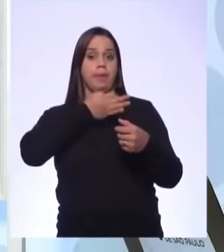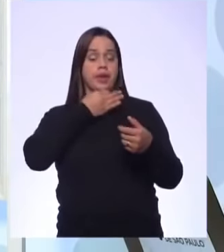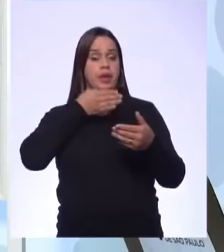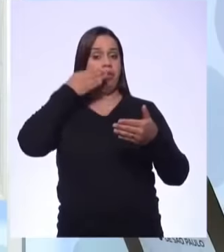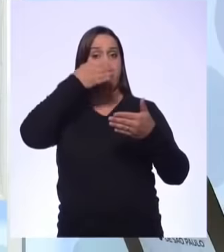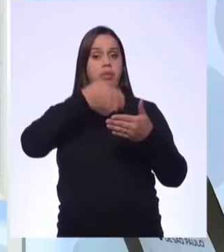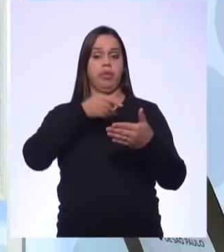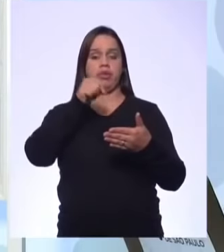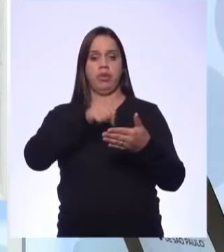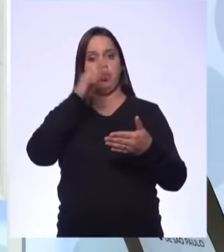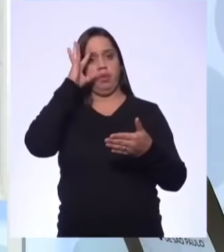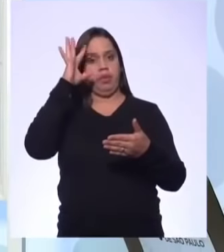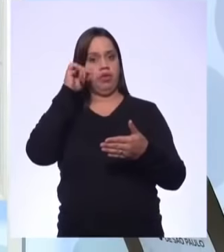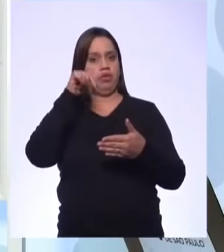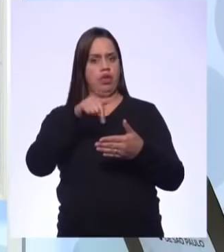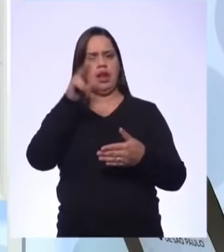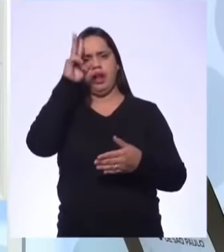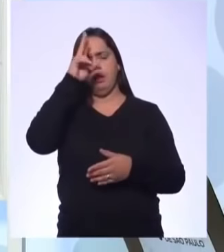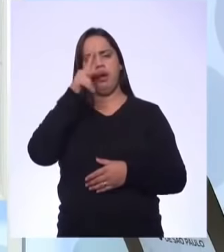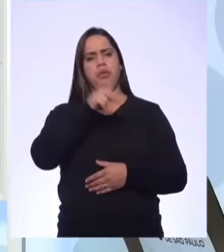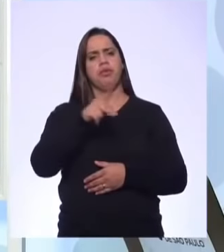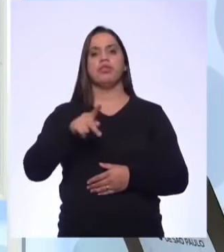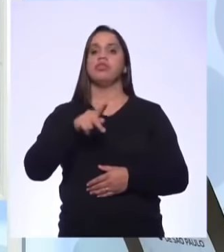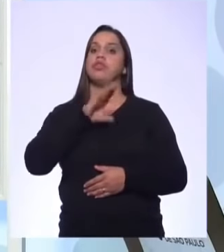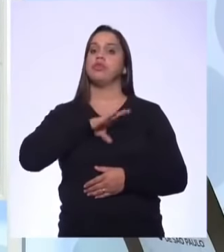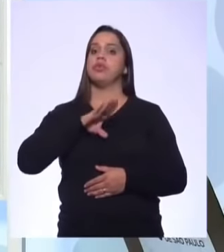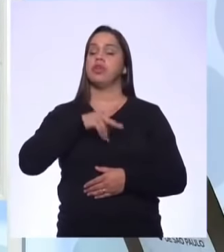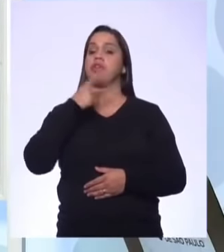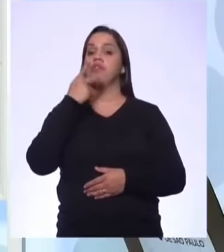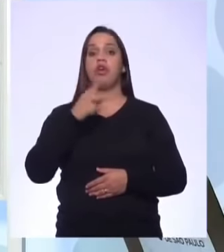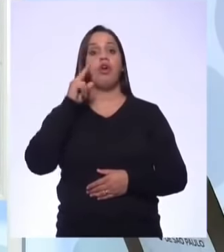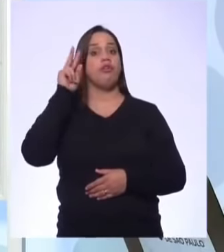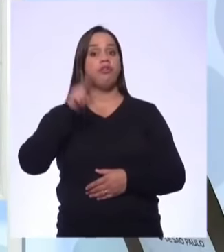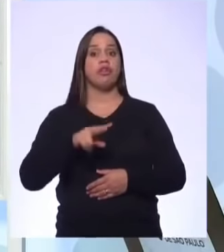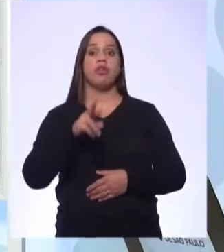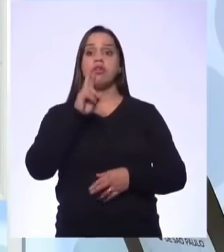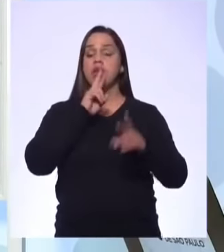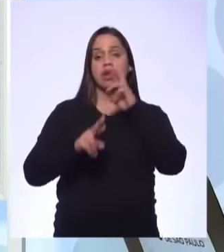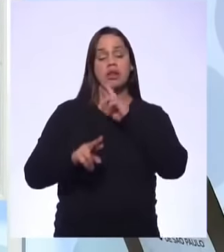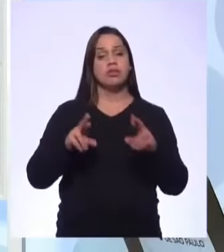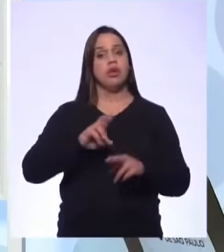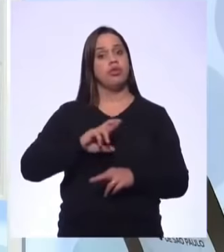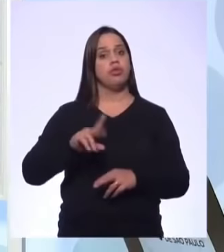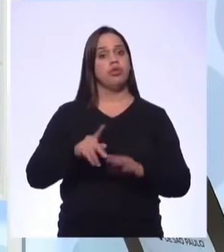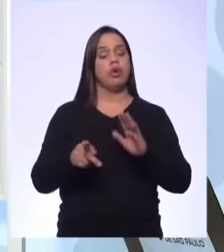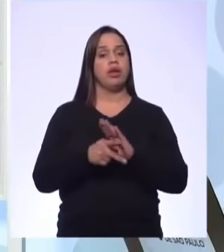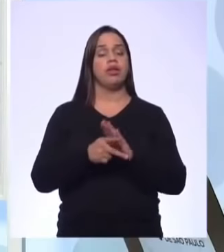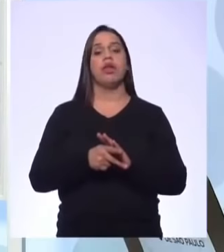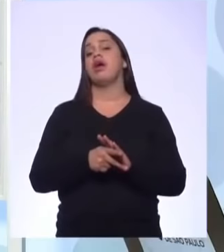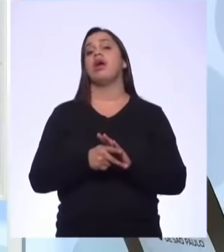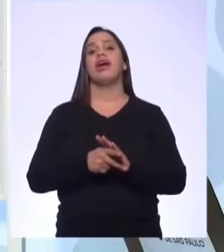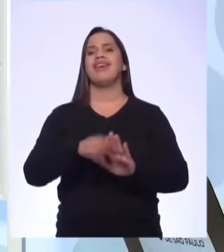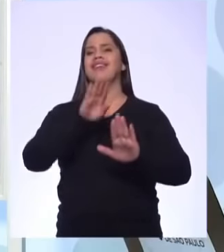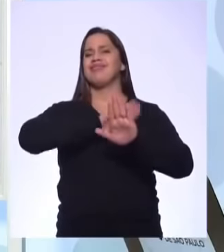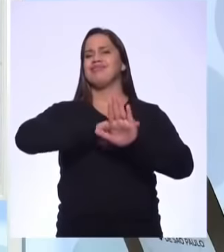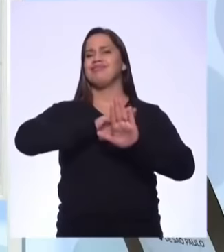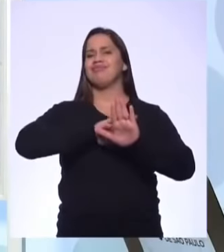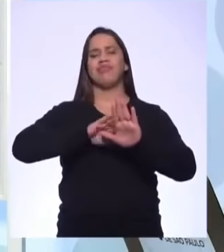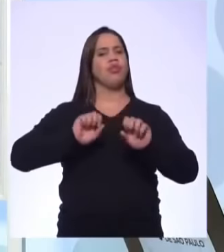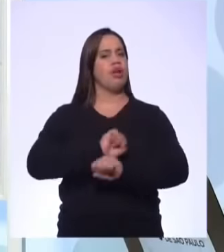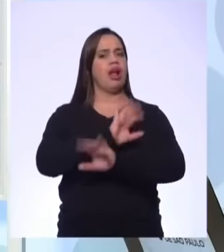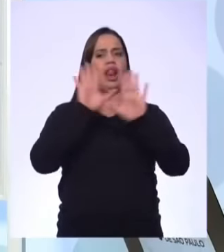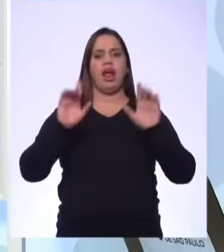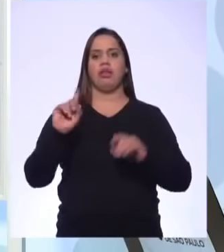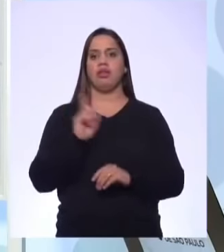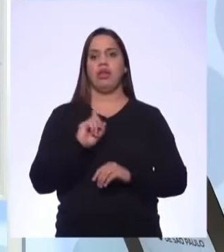é. Tá? Lembra quando a professora de português fala, olha, a resposta não está tá implícita, ela não está clara? Você vai pôr a